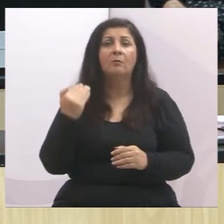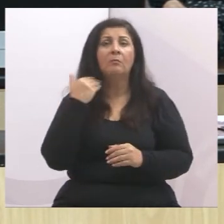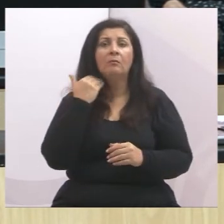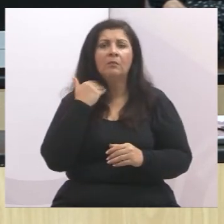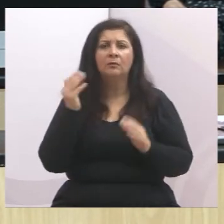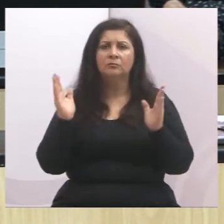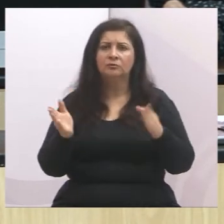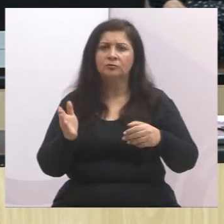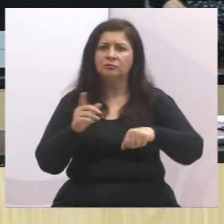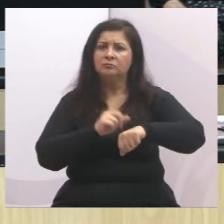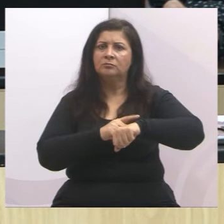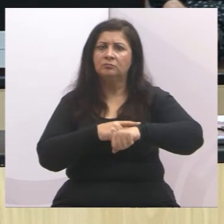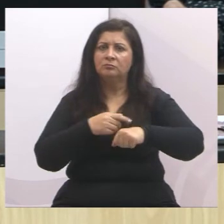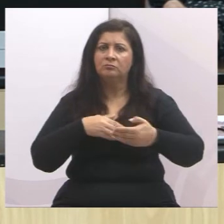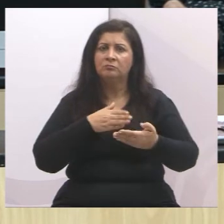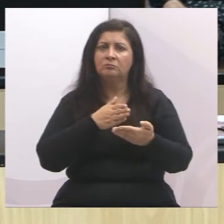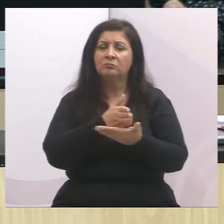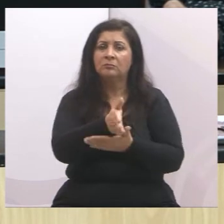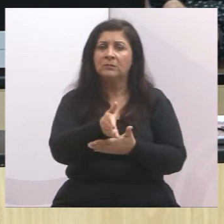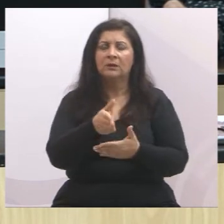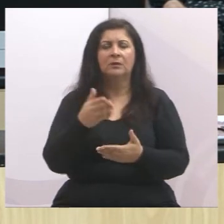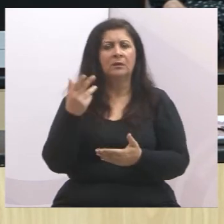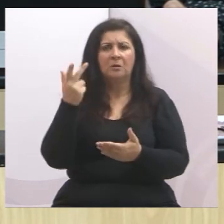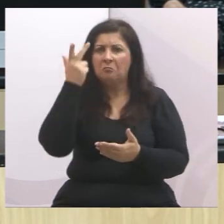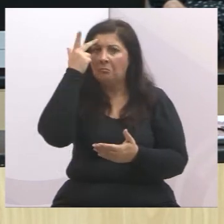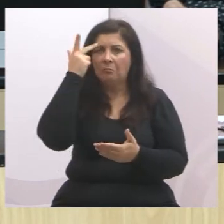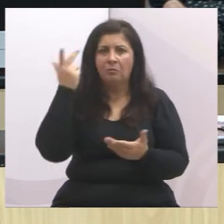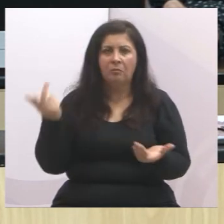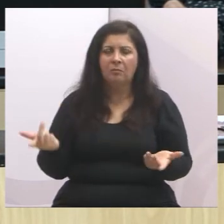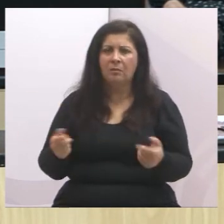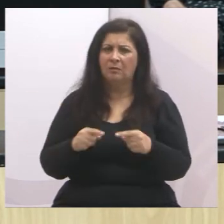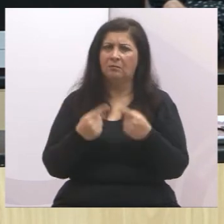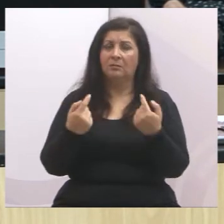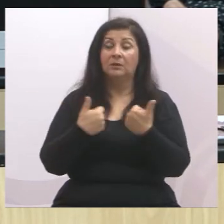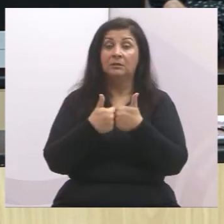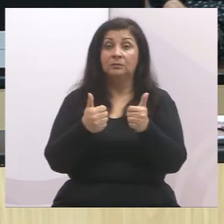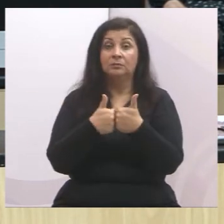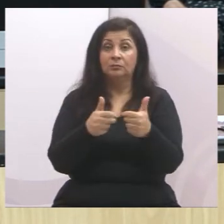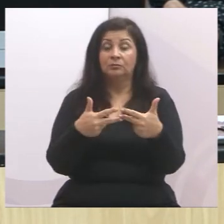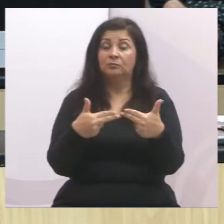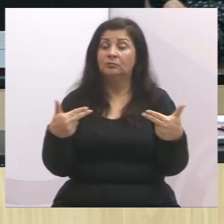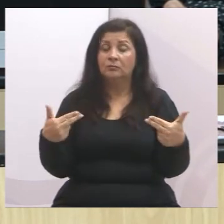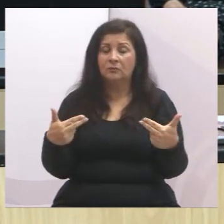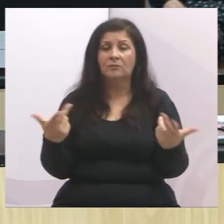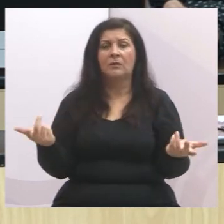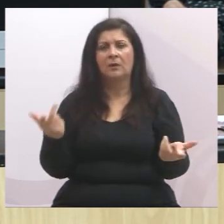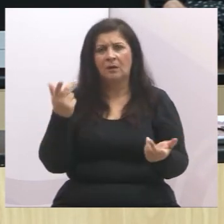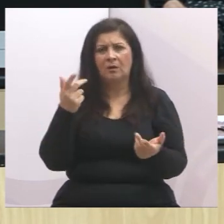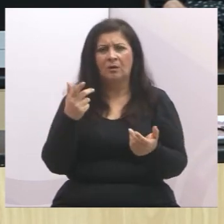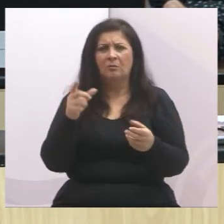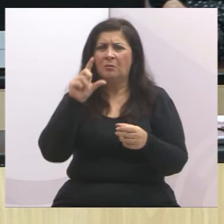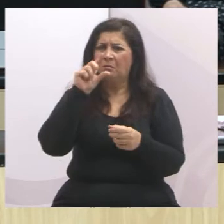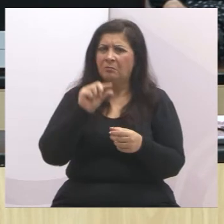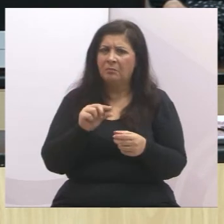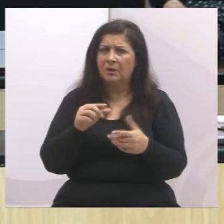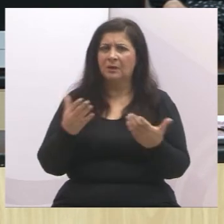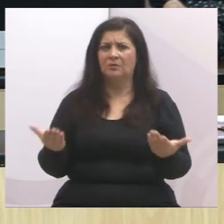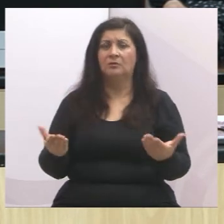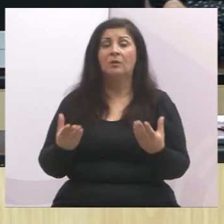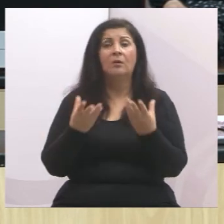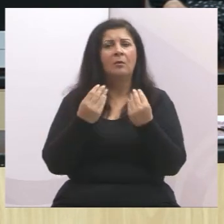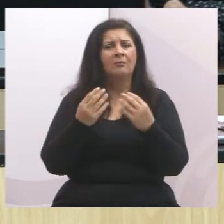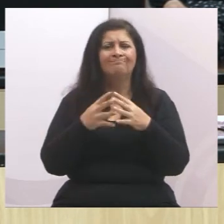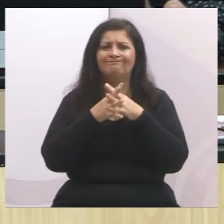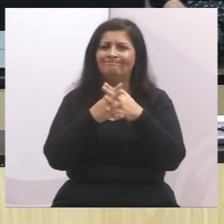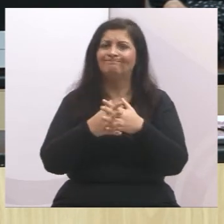de atendimento, mas que o transporte público continua com os horários reduzidos, são previsíveis os transtornos e riscos a que estará sujeita